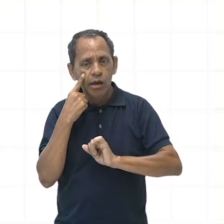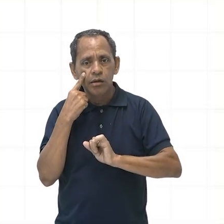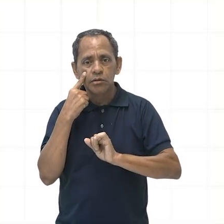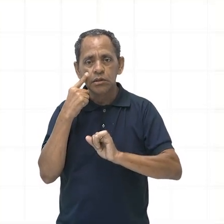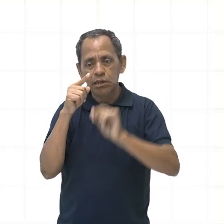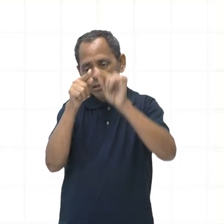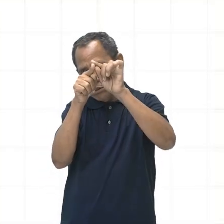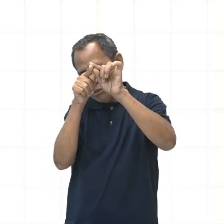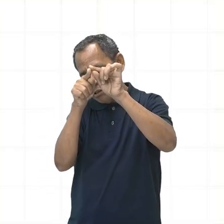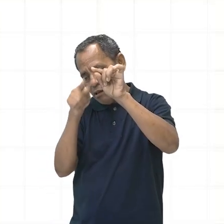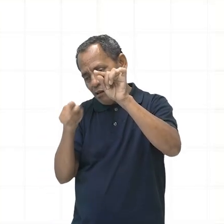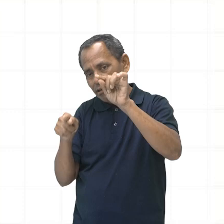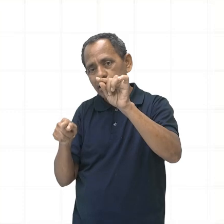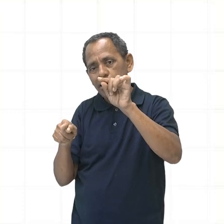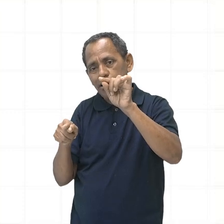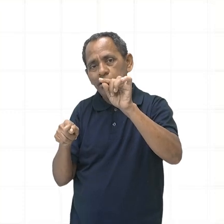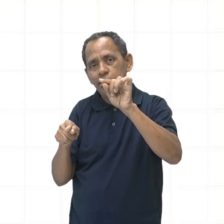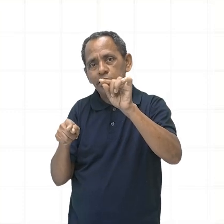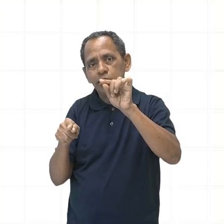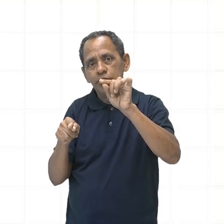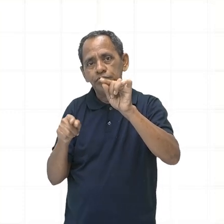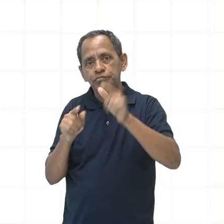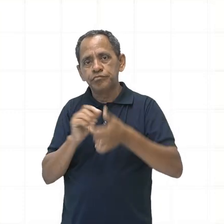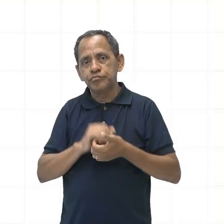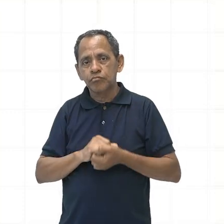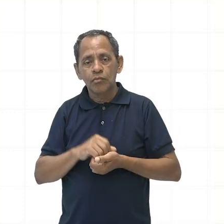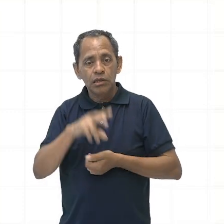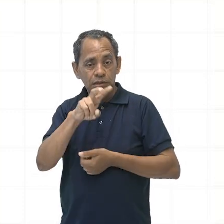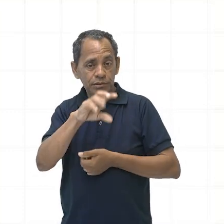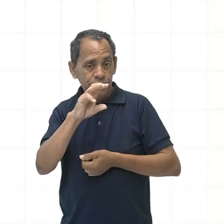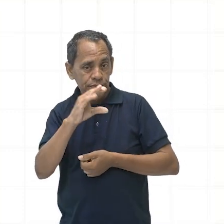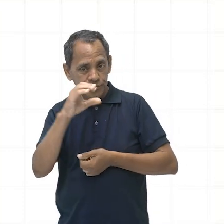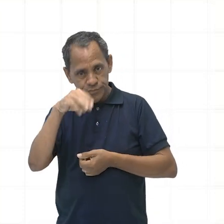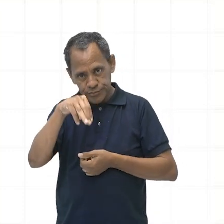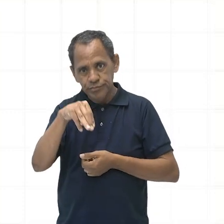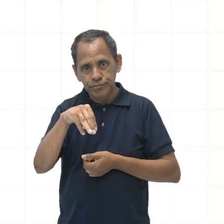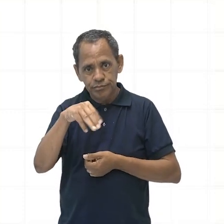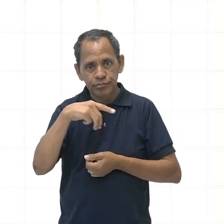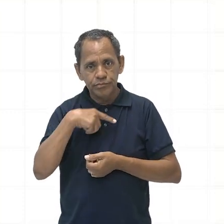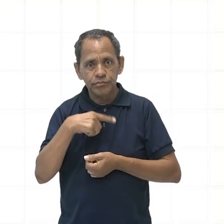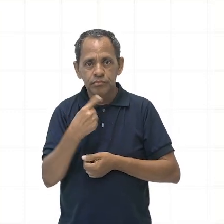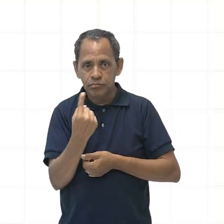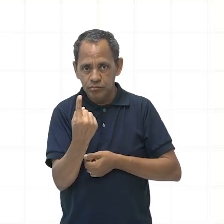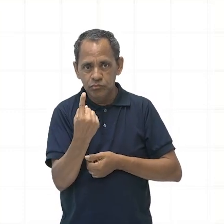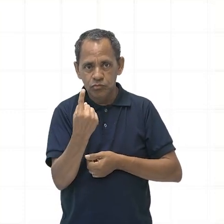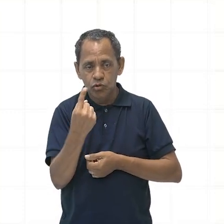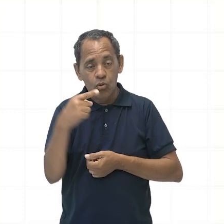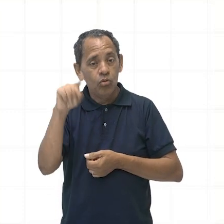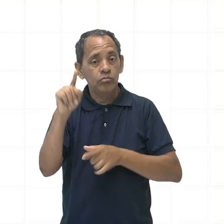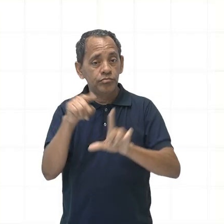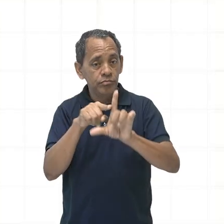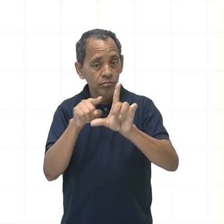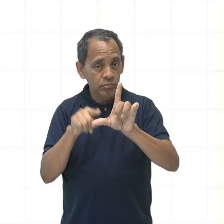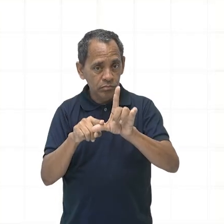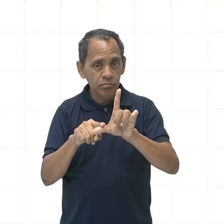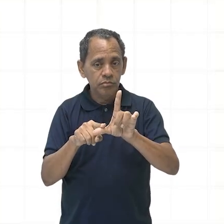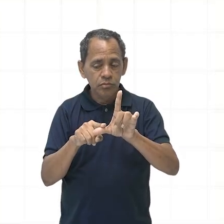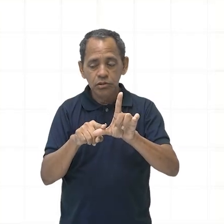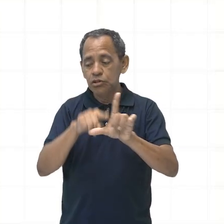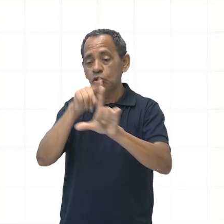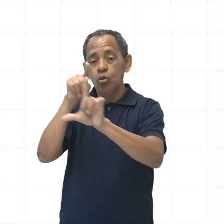centímetros, ele está entre esse ângulo aqui, que só tem ele destacado, e o ângulo que tem um